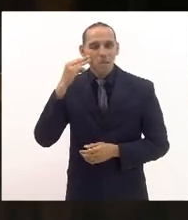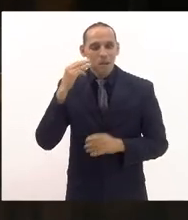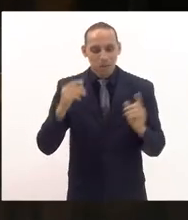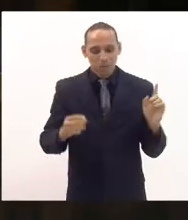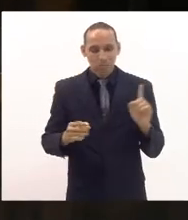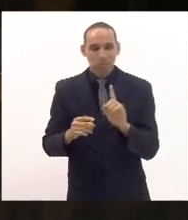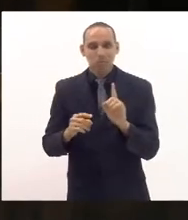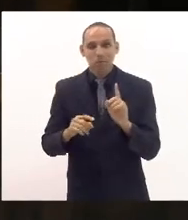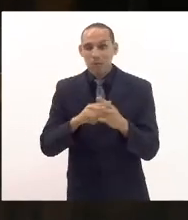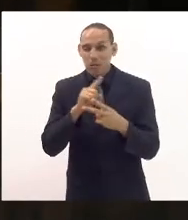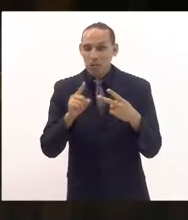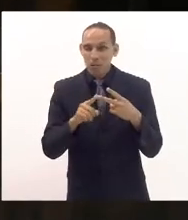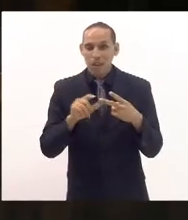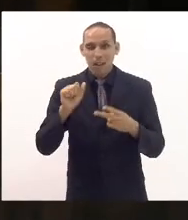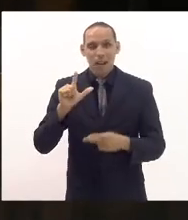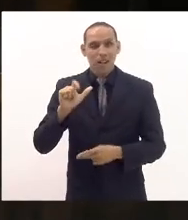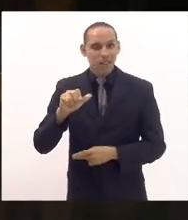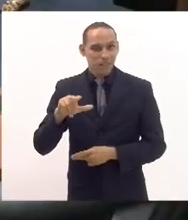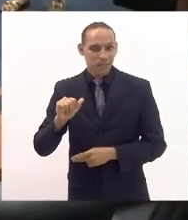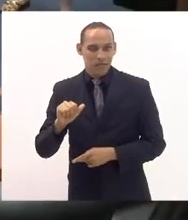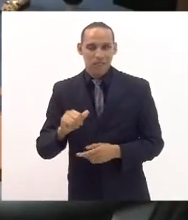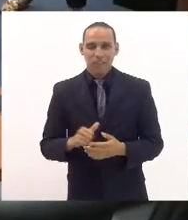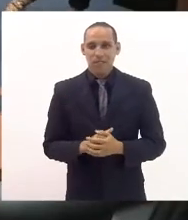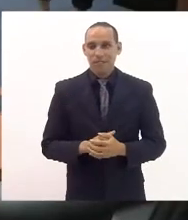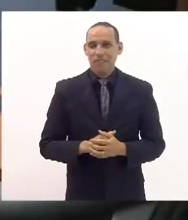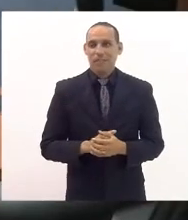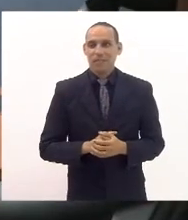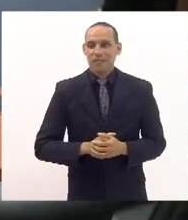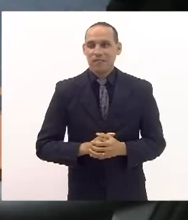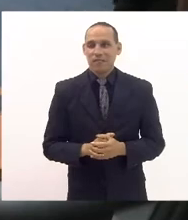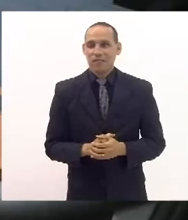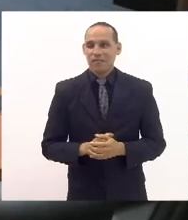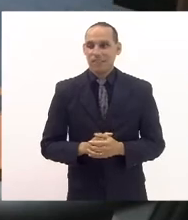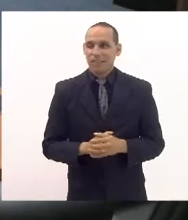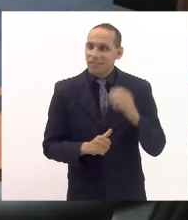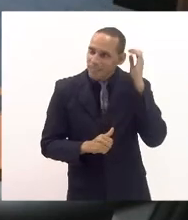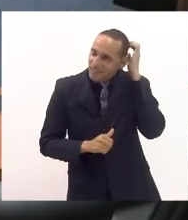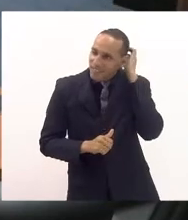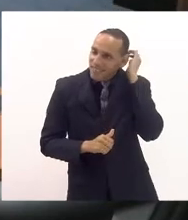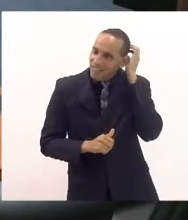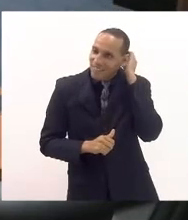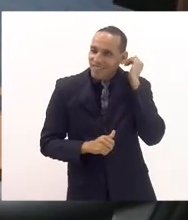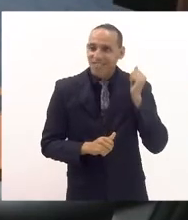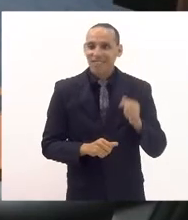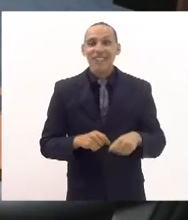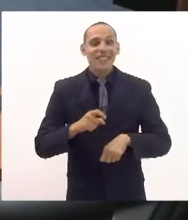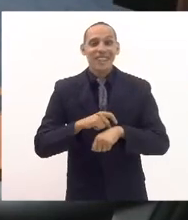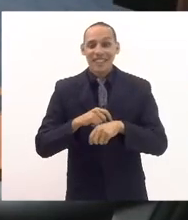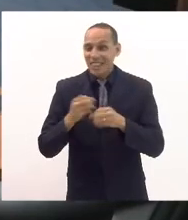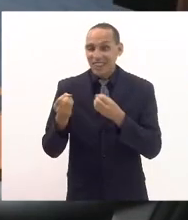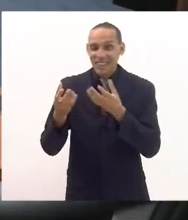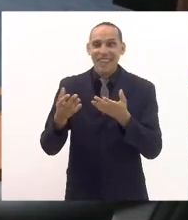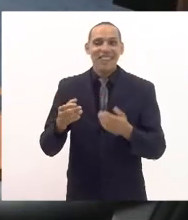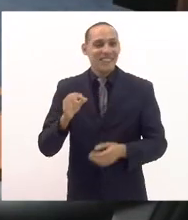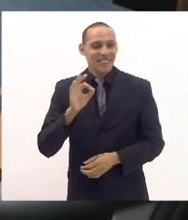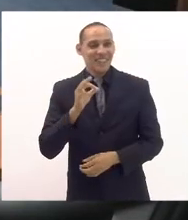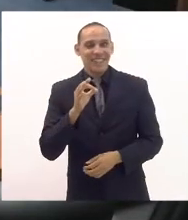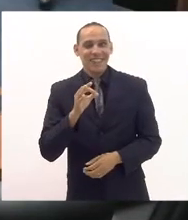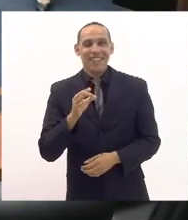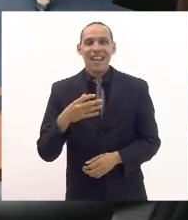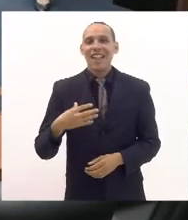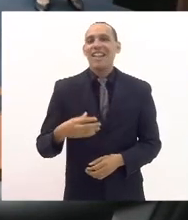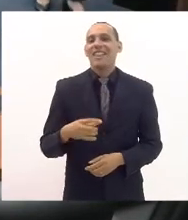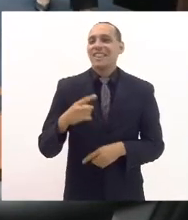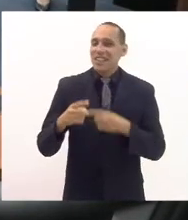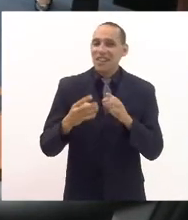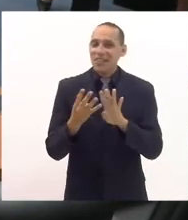Francisco e logo em seguida Deputado Alana Passos e isso dá tempo para cá isso era filha